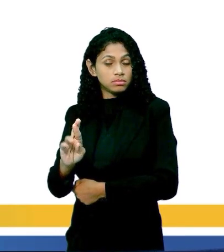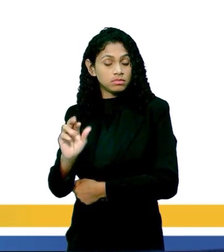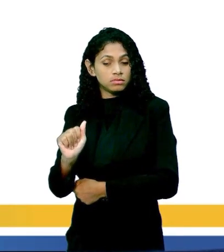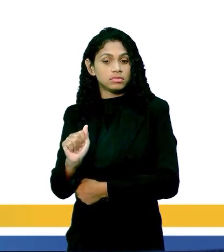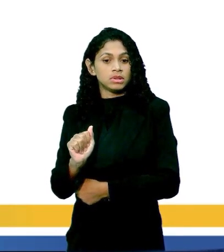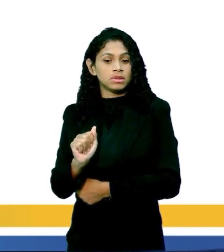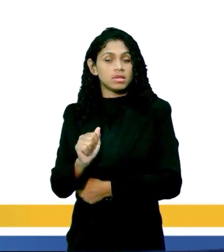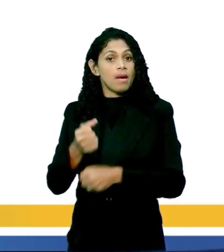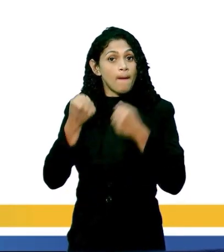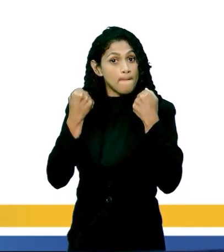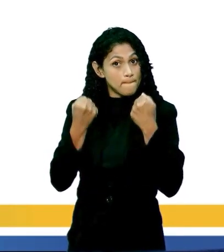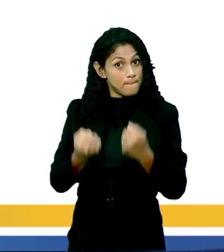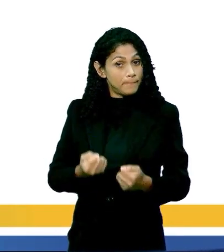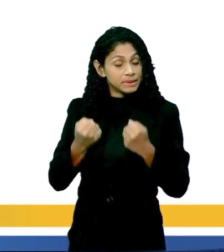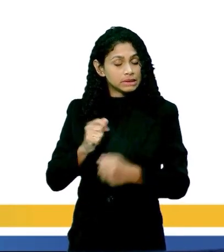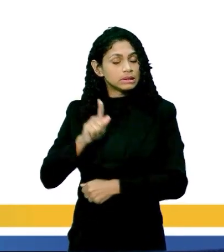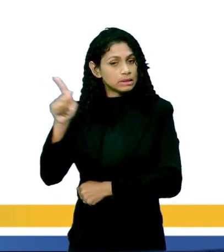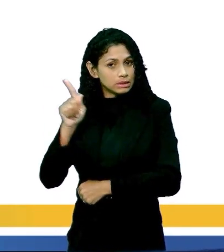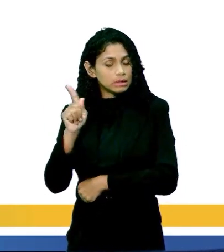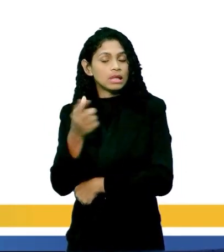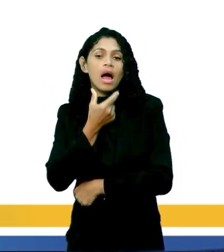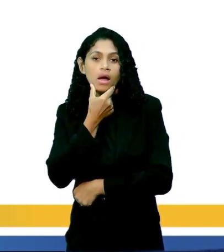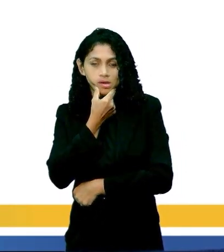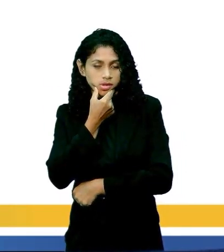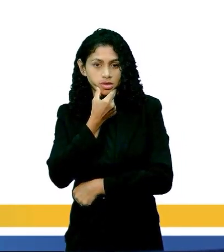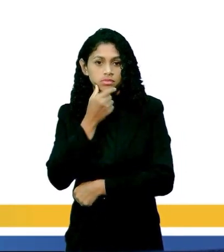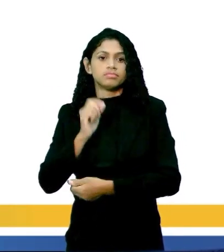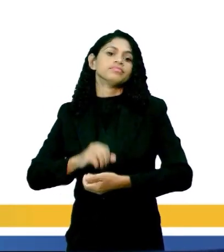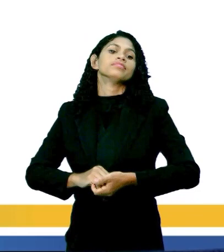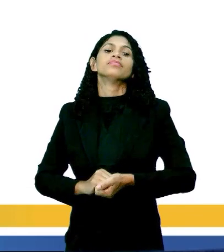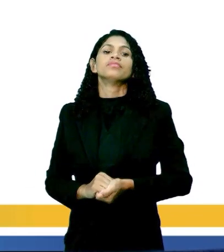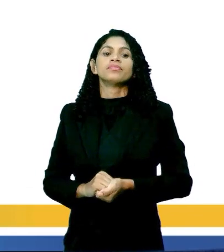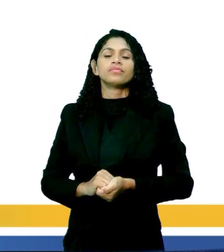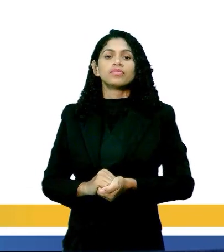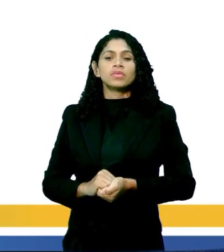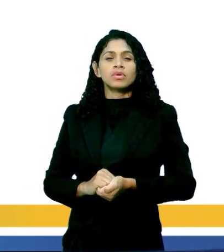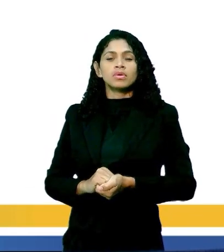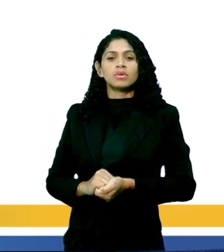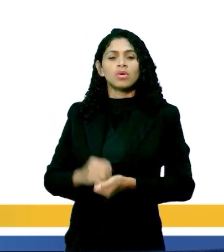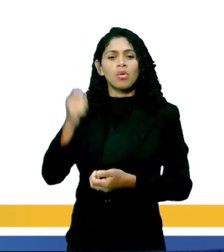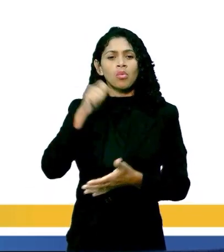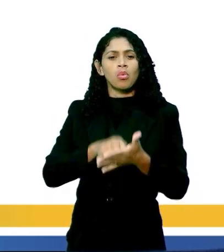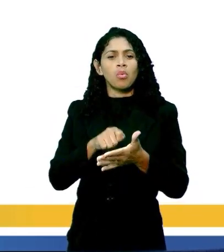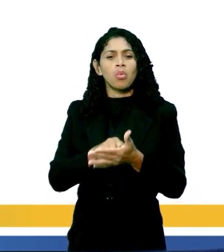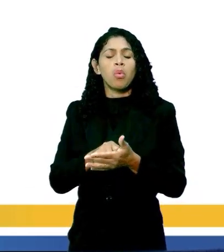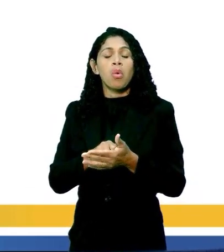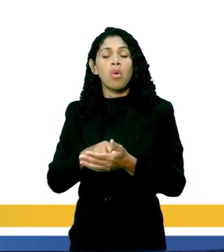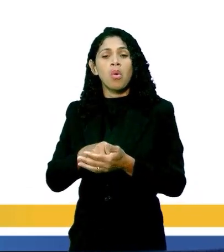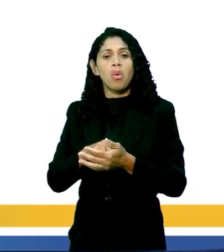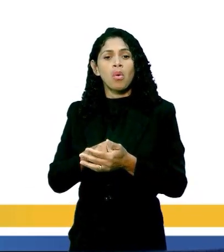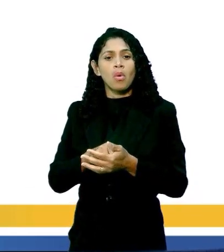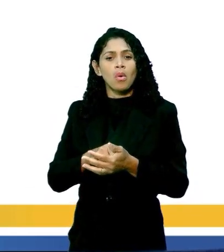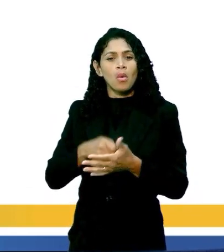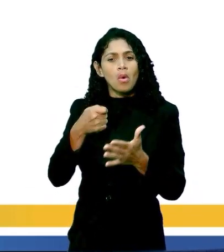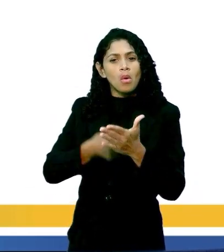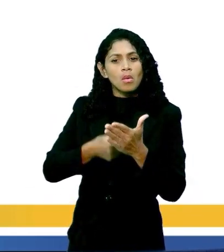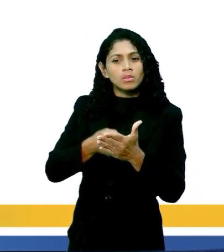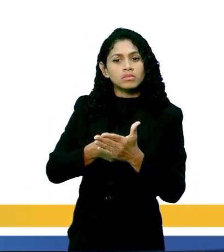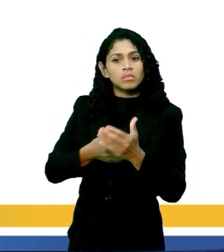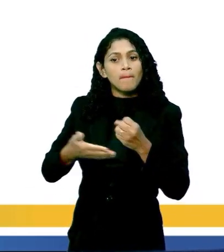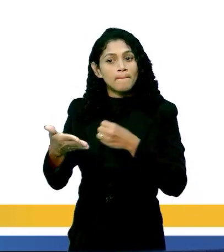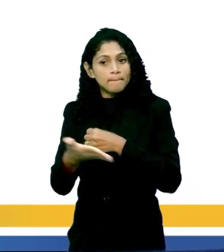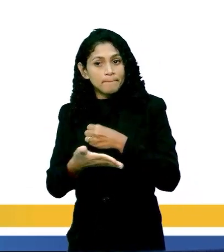analisar o que ela pede. Galileu Galilei é considerado um dos fundadores do método experimental, e nesta experiência,